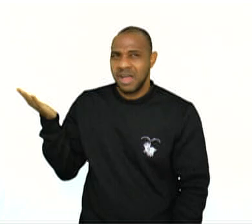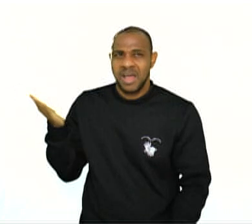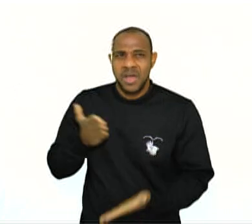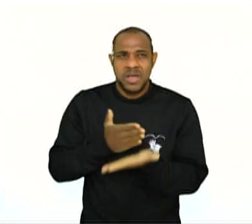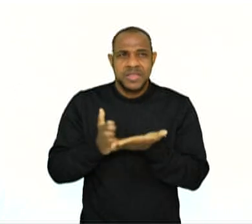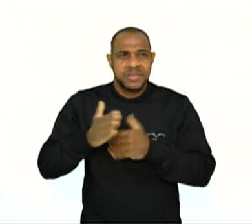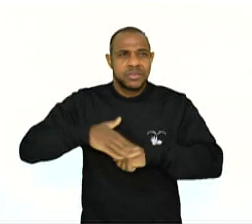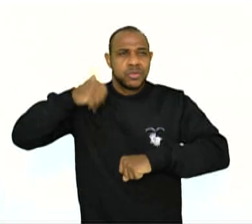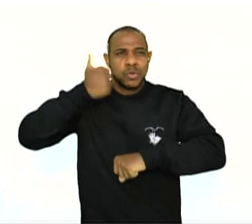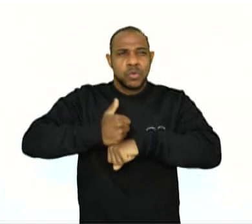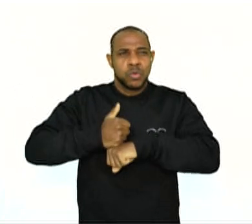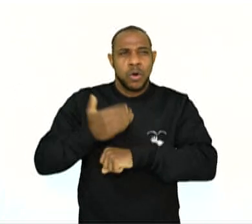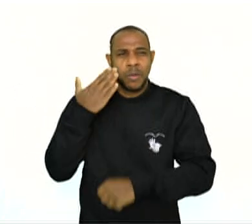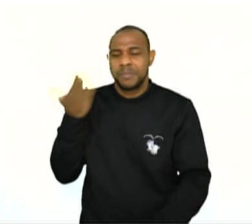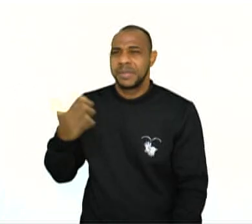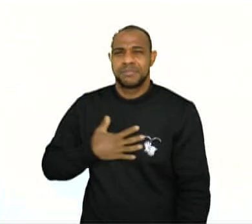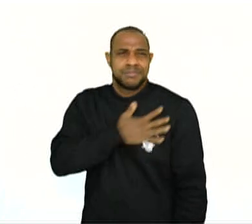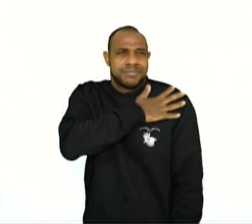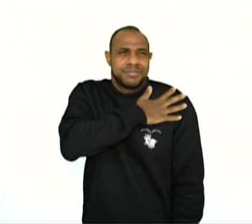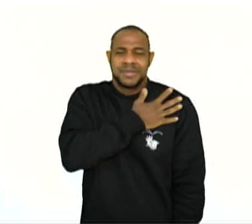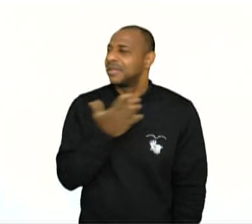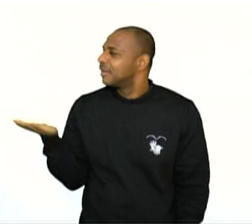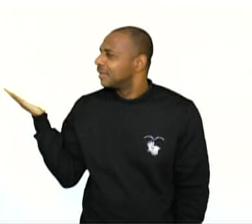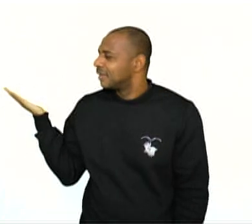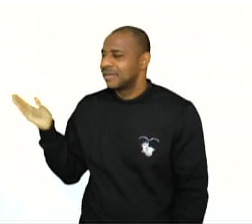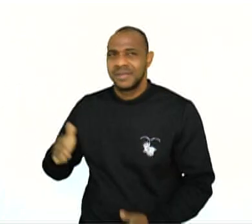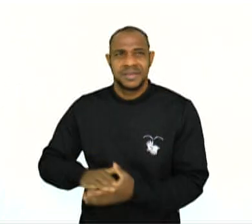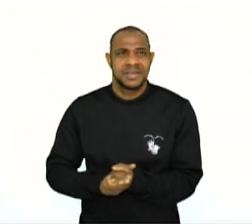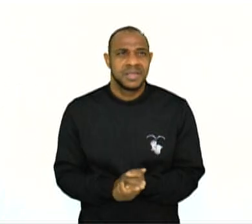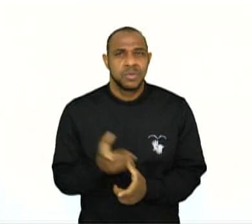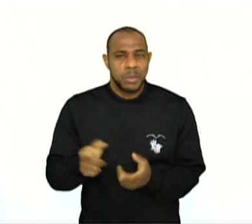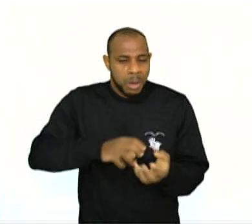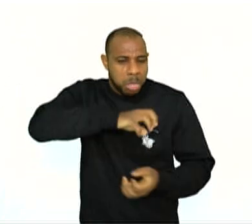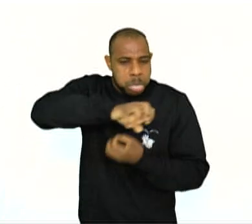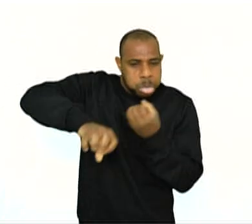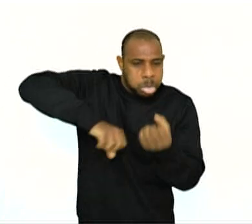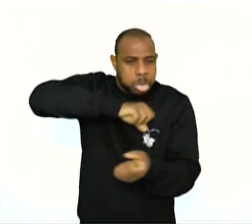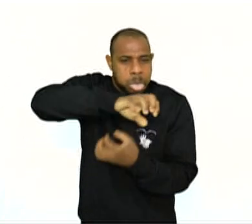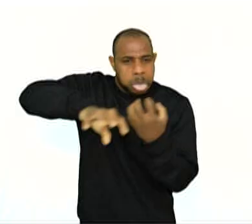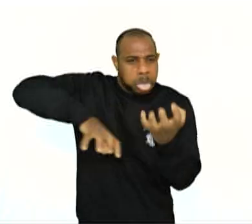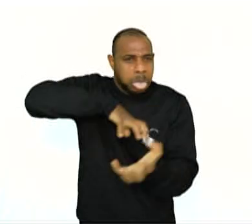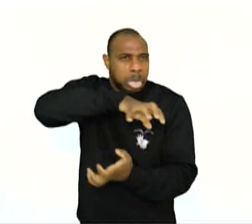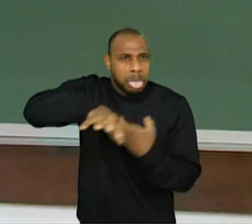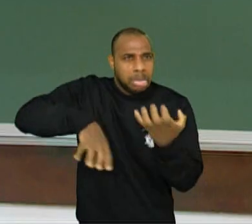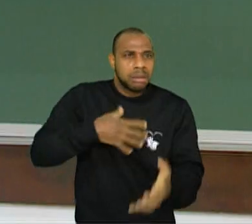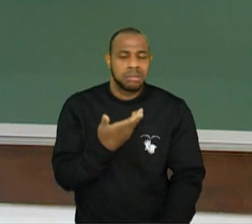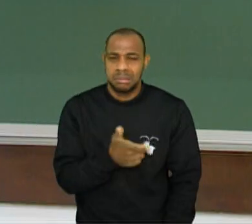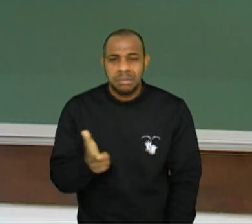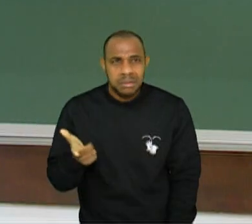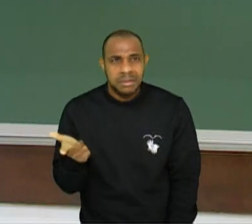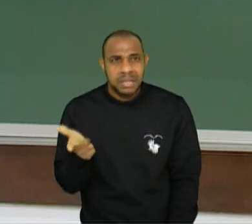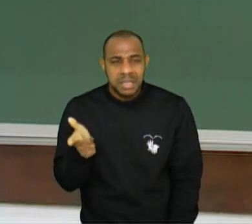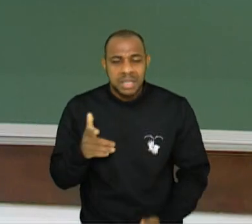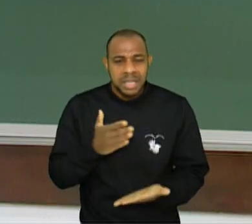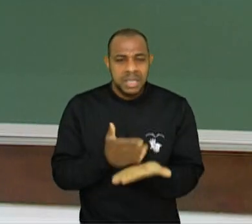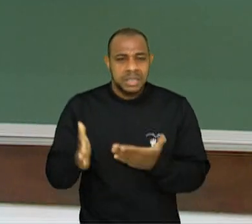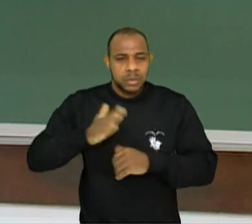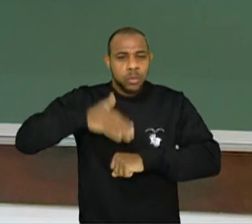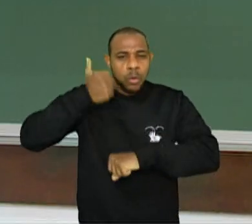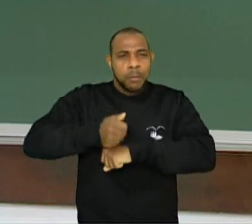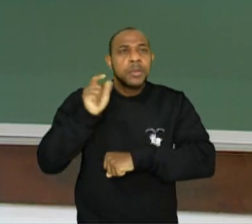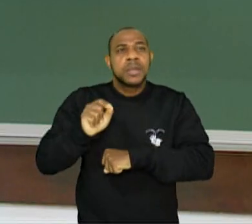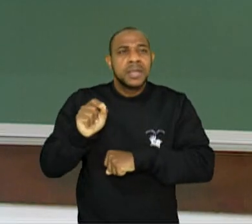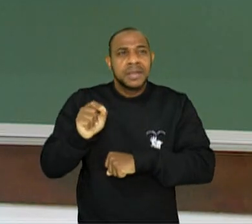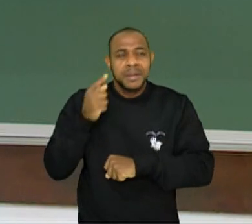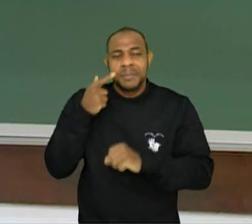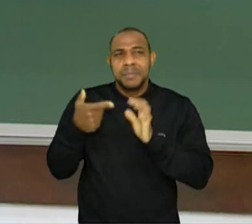né, civil e militar, não se configura numa revolução. Isso que o professor queria dizer. Esse golpe não se configura em revolução, porque